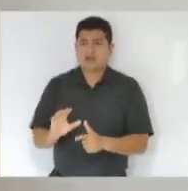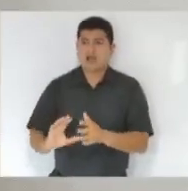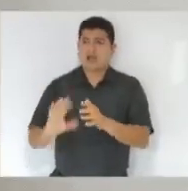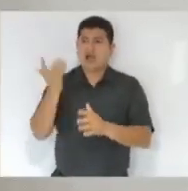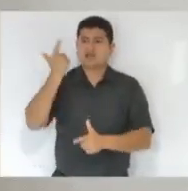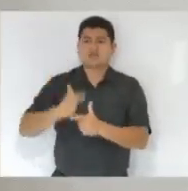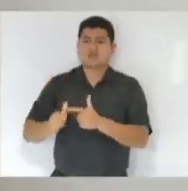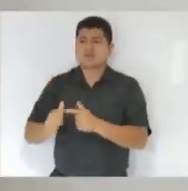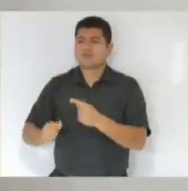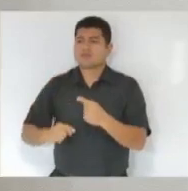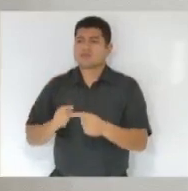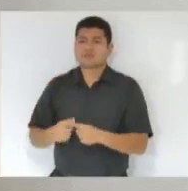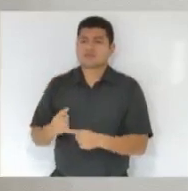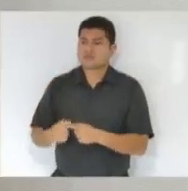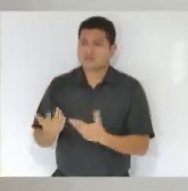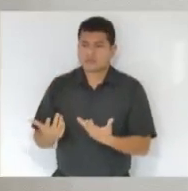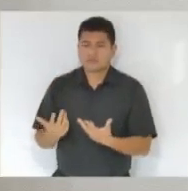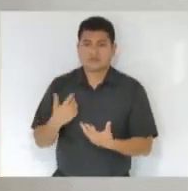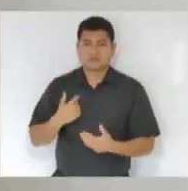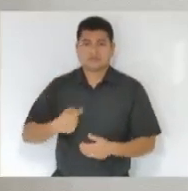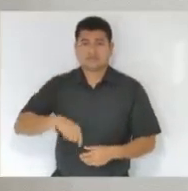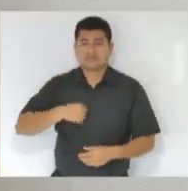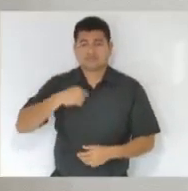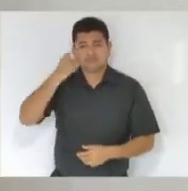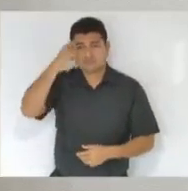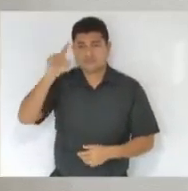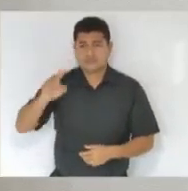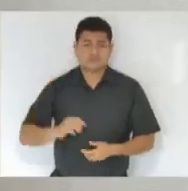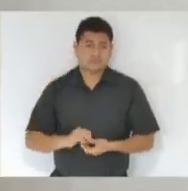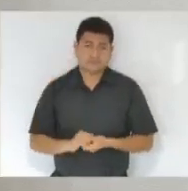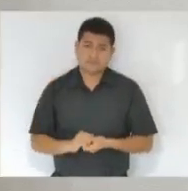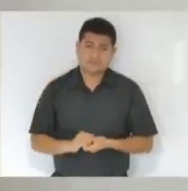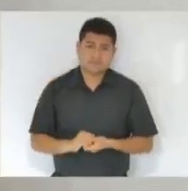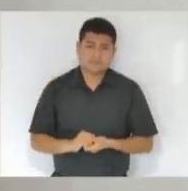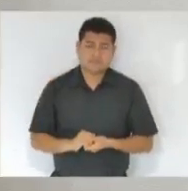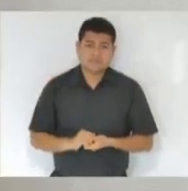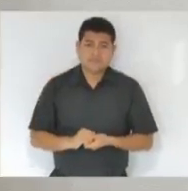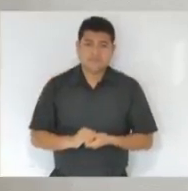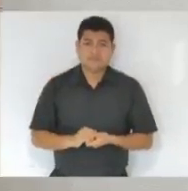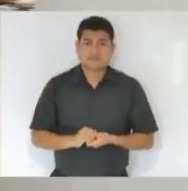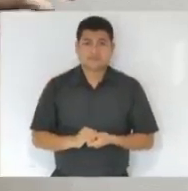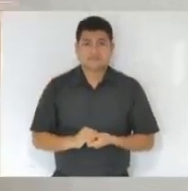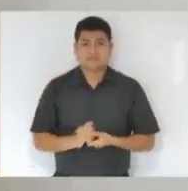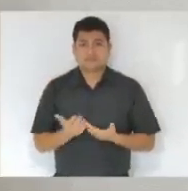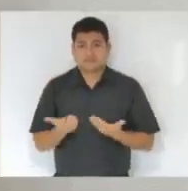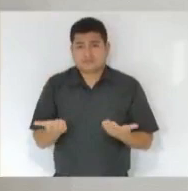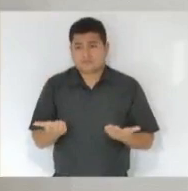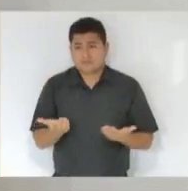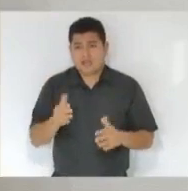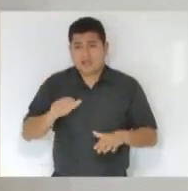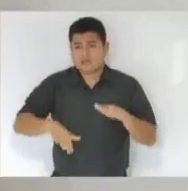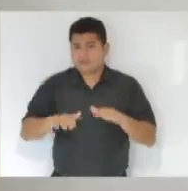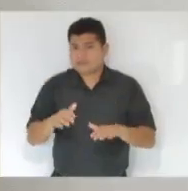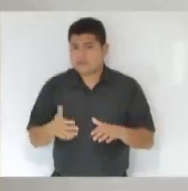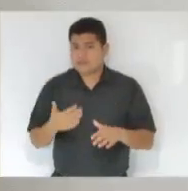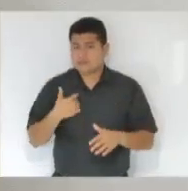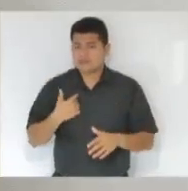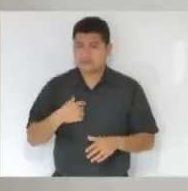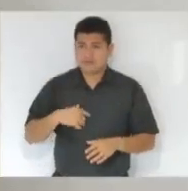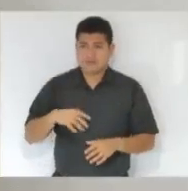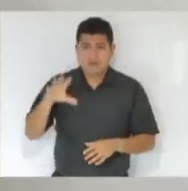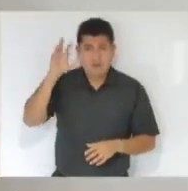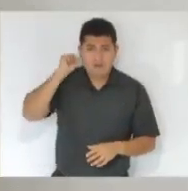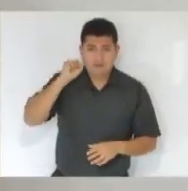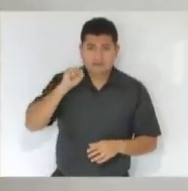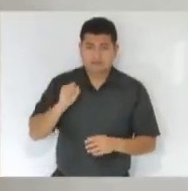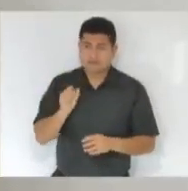mais água dentro de uma caixa d'água furada, como eu sempre digo. É como quando nós ouvimos aqui uma empresa que